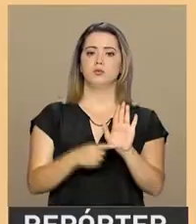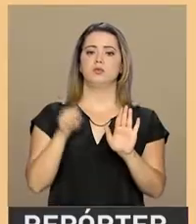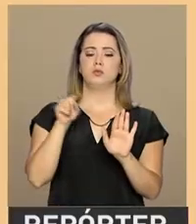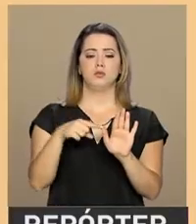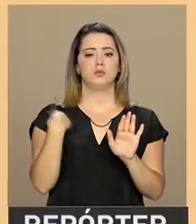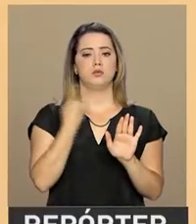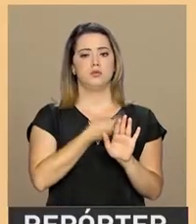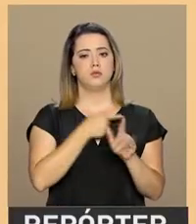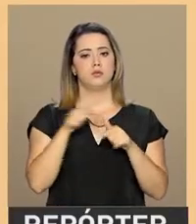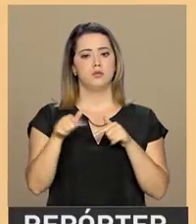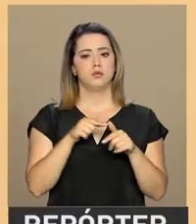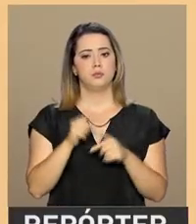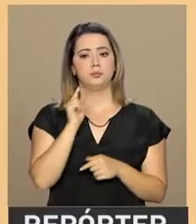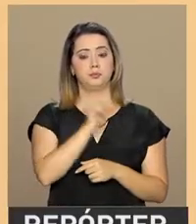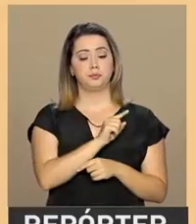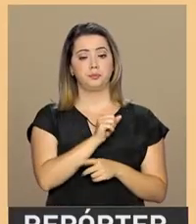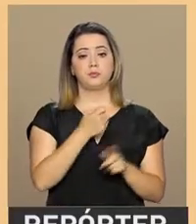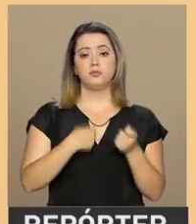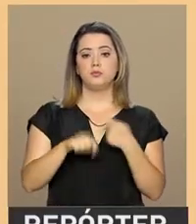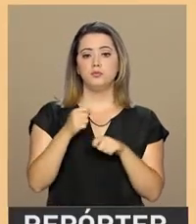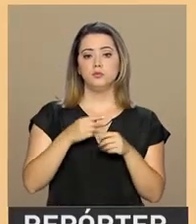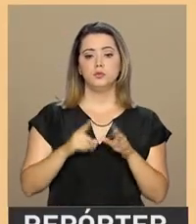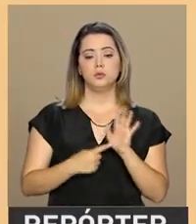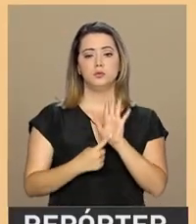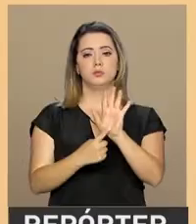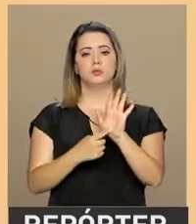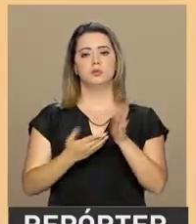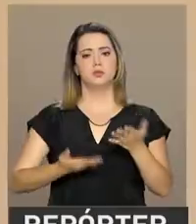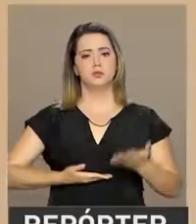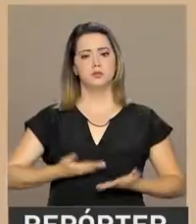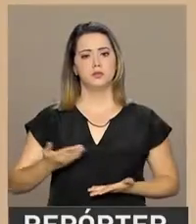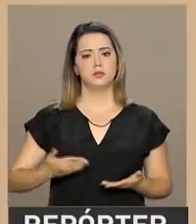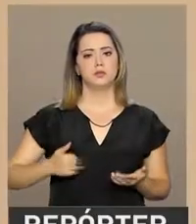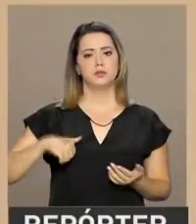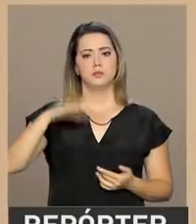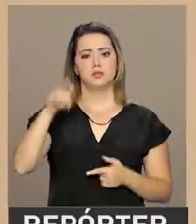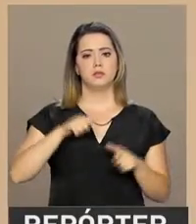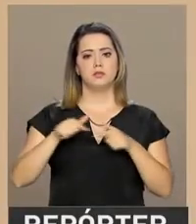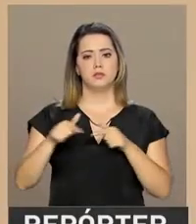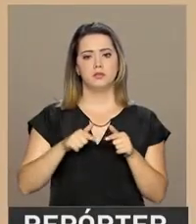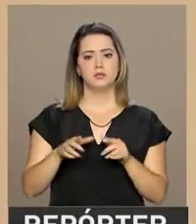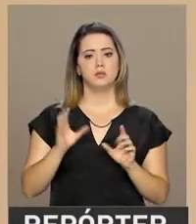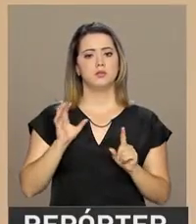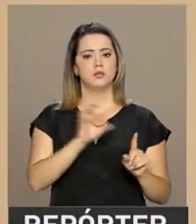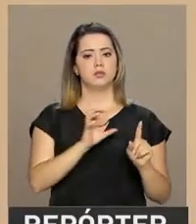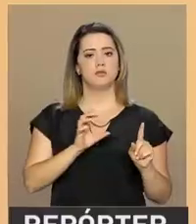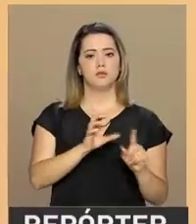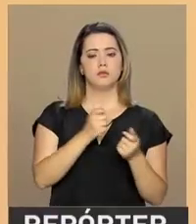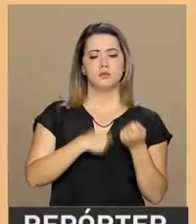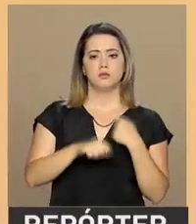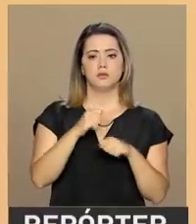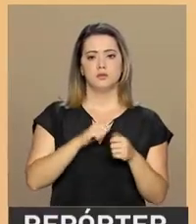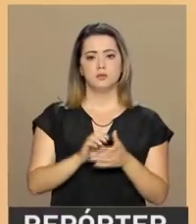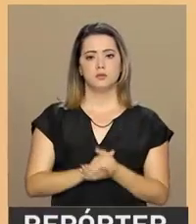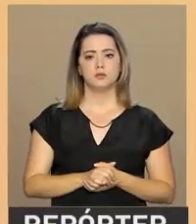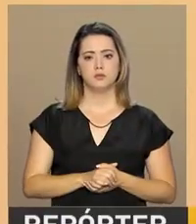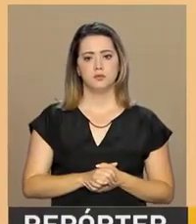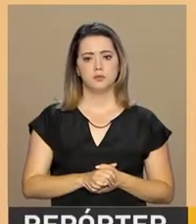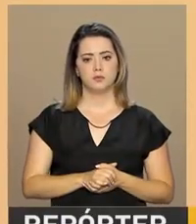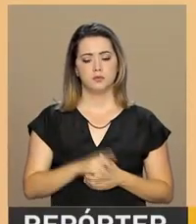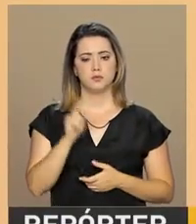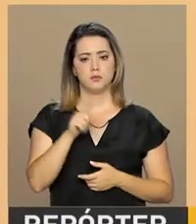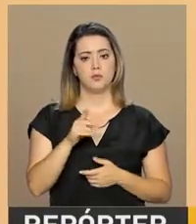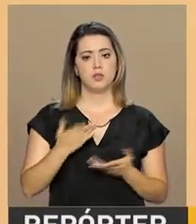para este economista o setor de serviços é o que mais emprega no país e tem um grande impacto na economia o setor de serviços emprega